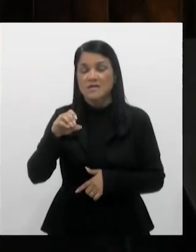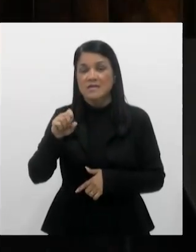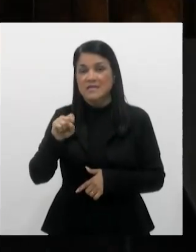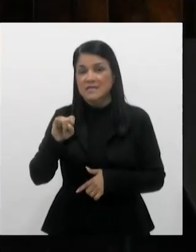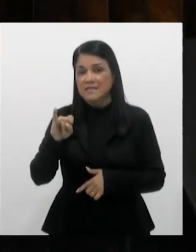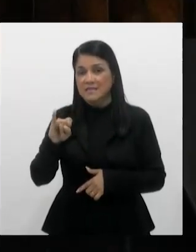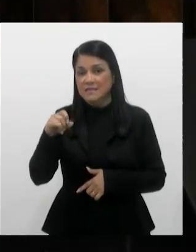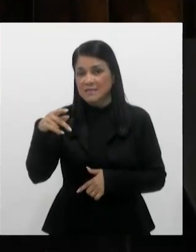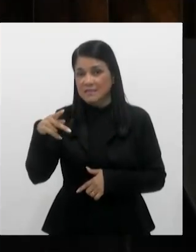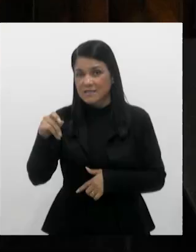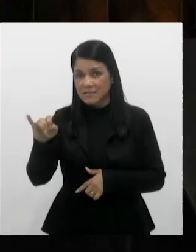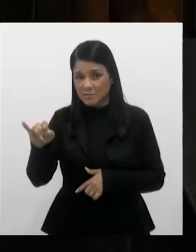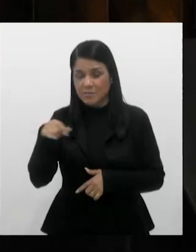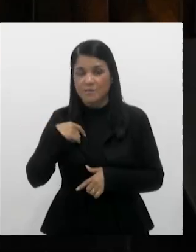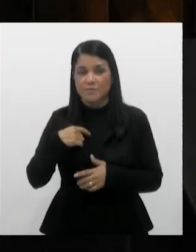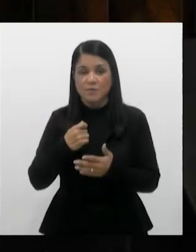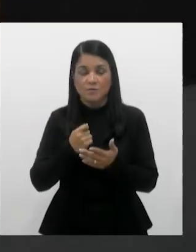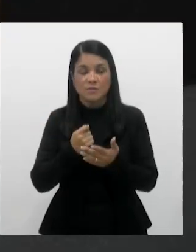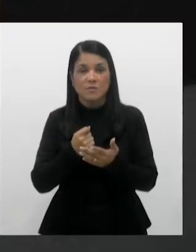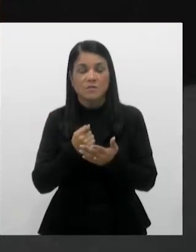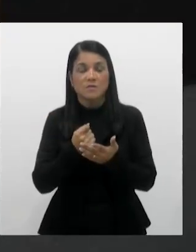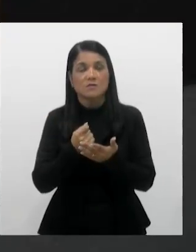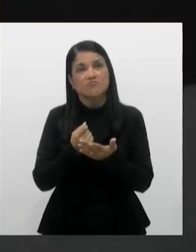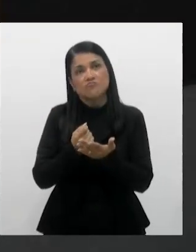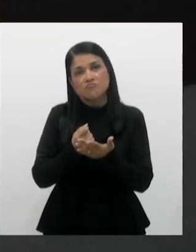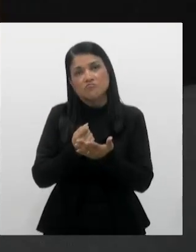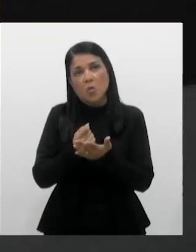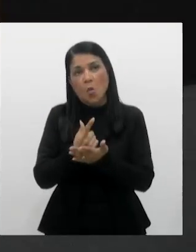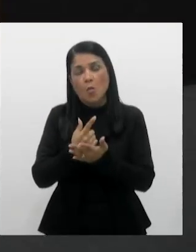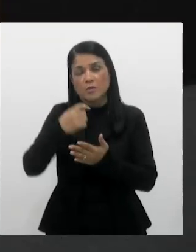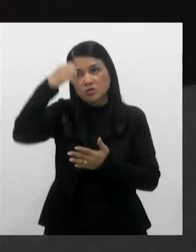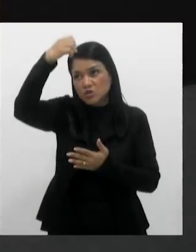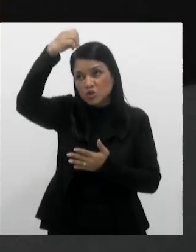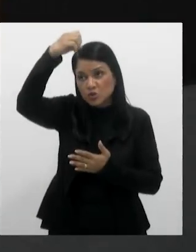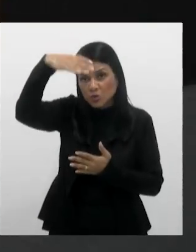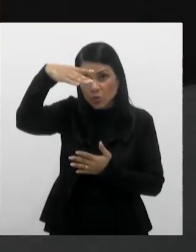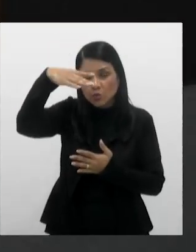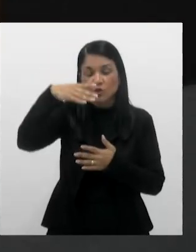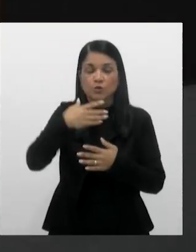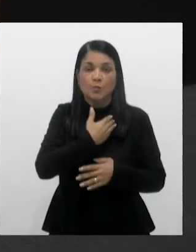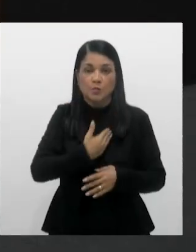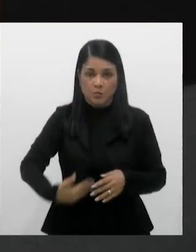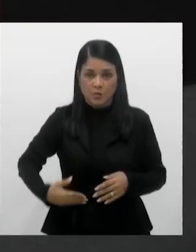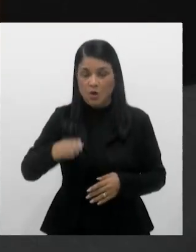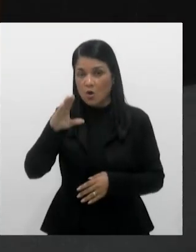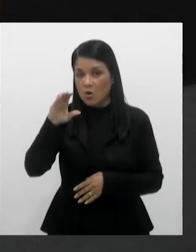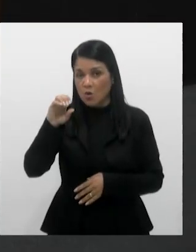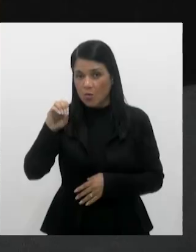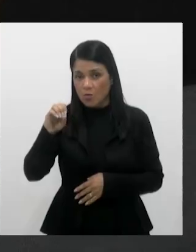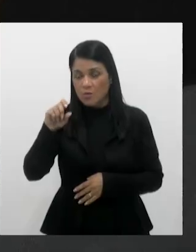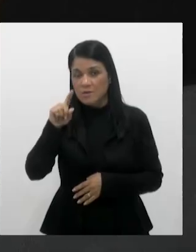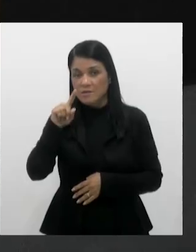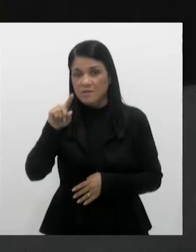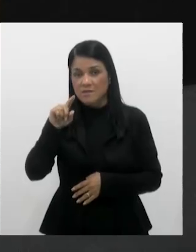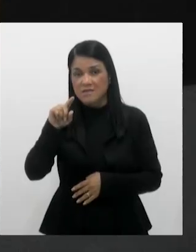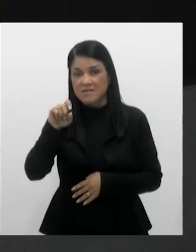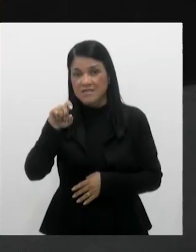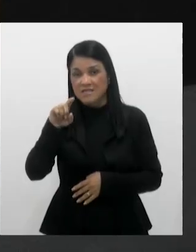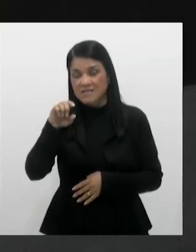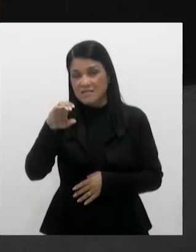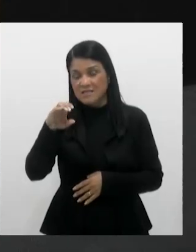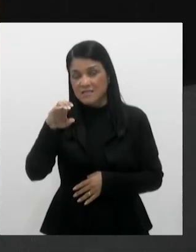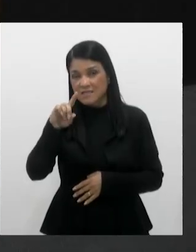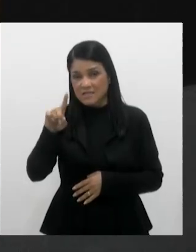Contribuição para custeio de iluminação pública? Então, a COSIP é um órgão